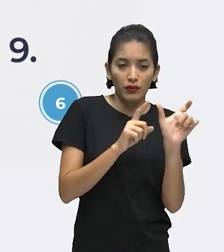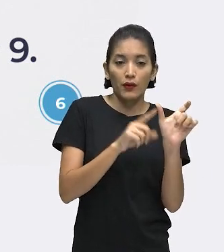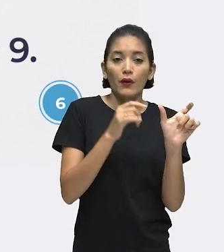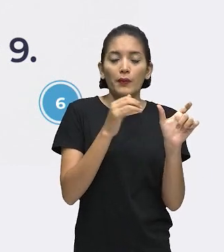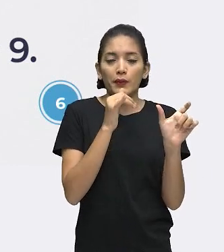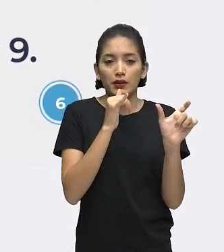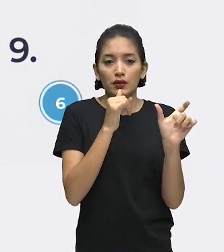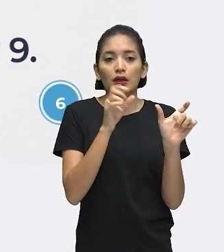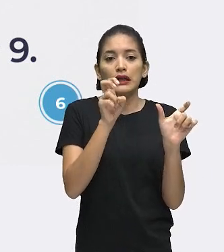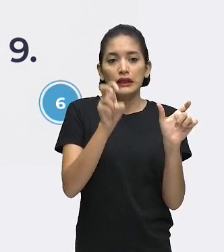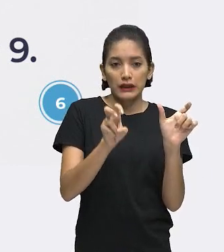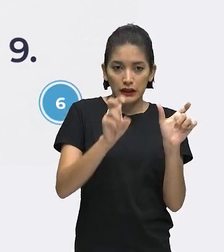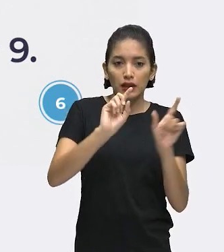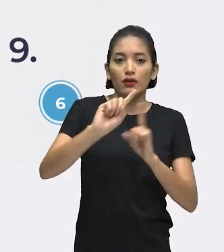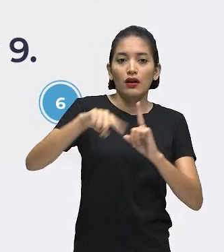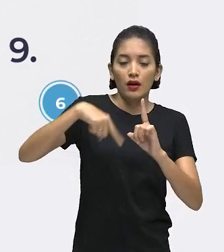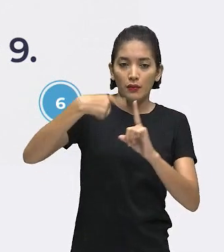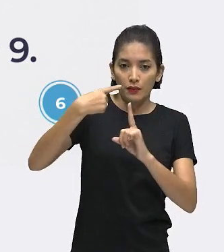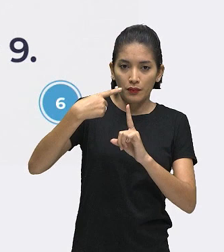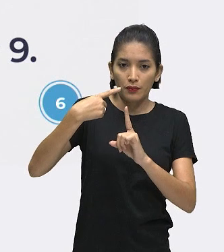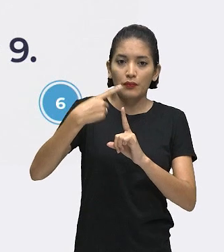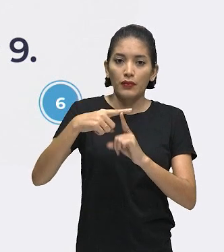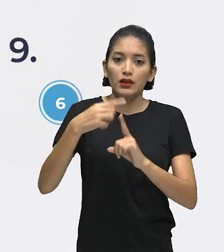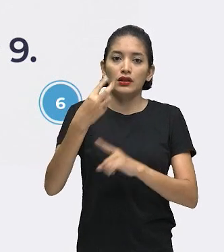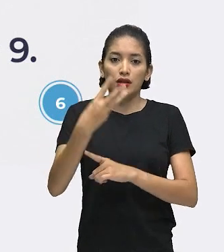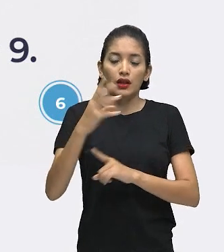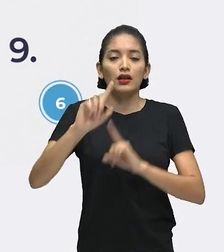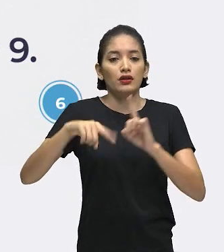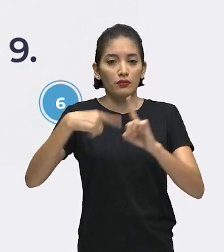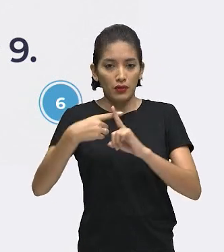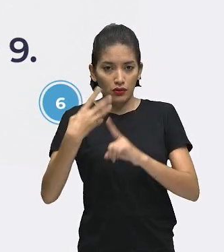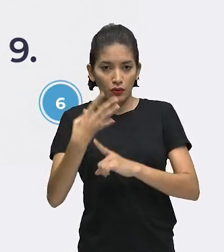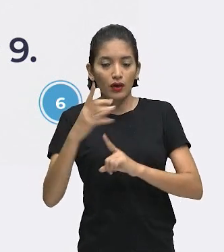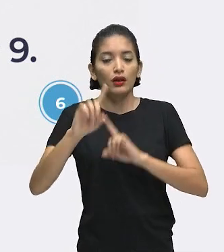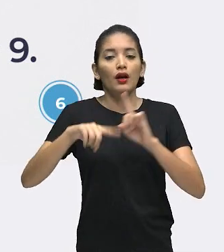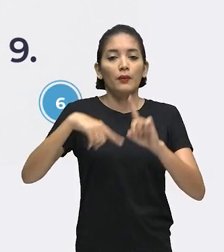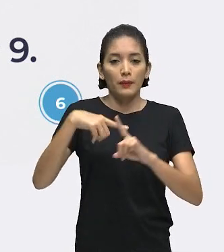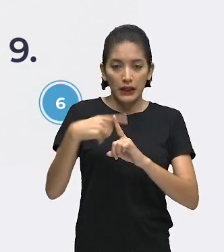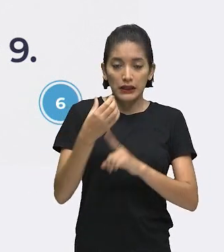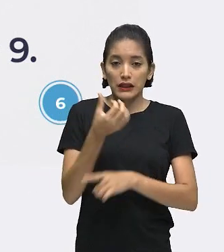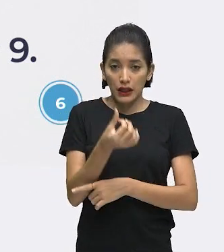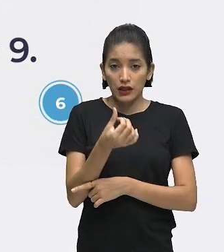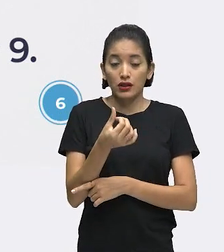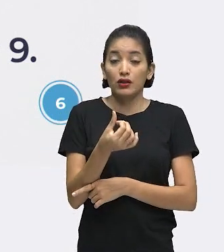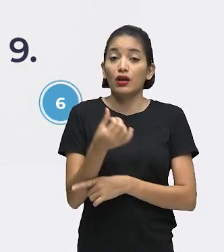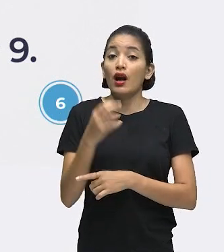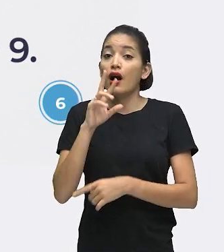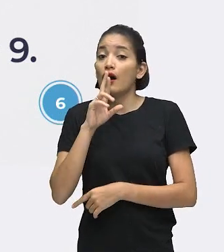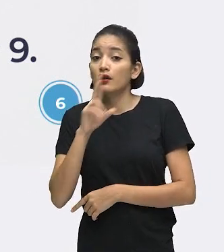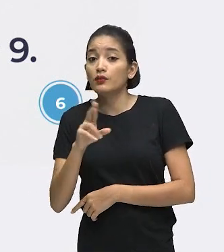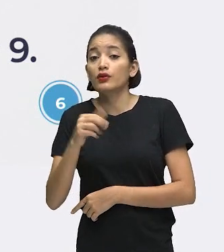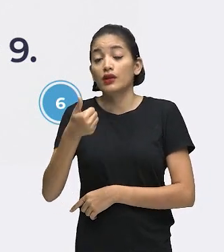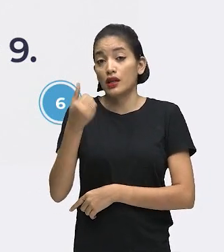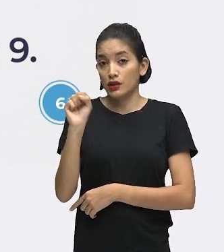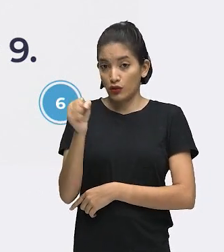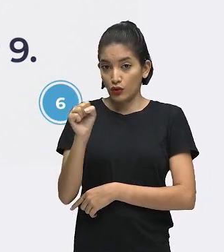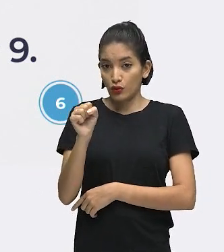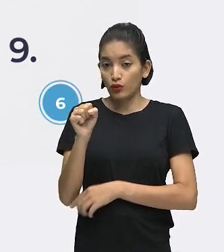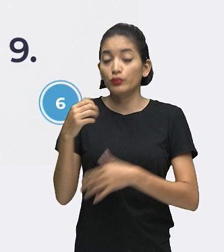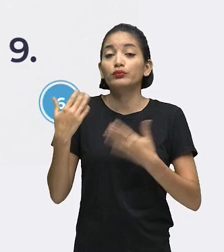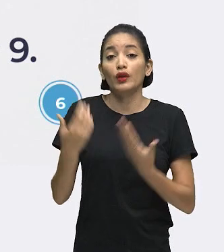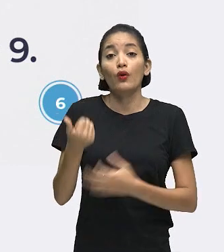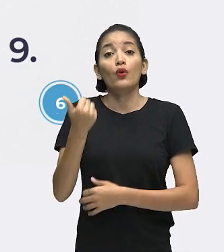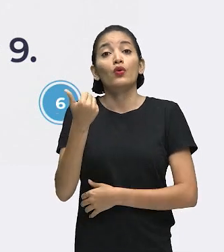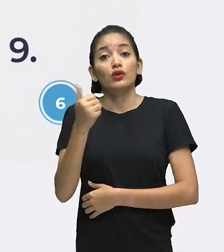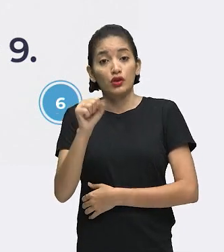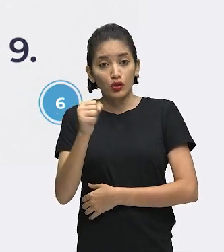só, somando 5 com 3, com 4 e com 6, dá 18. E o 18